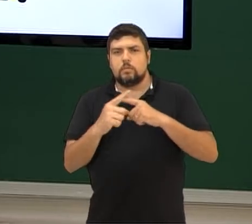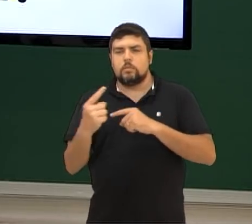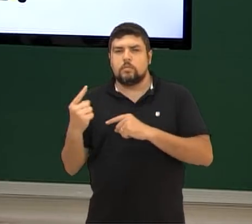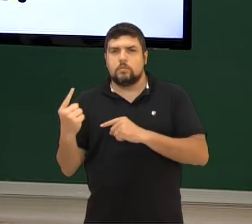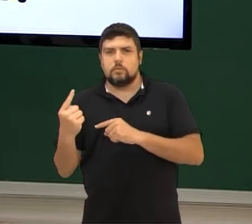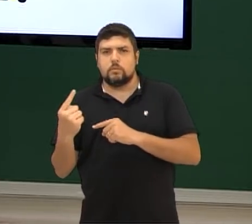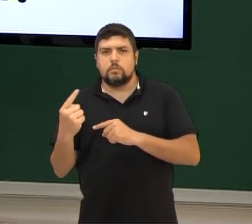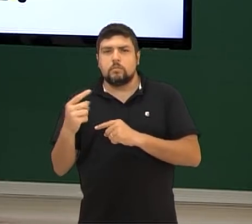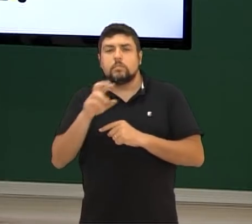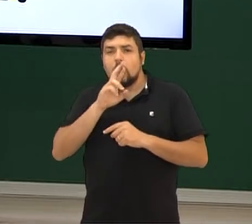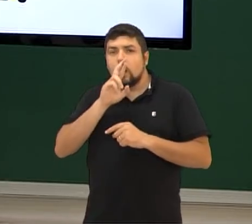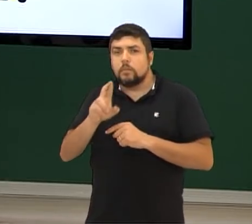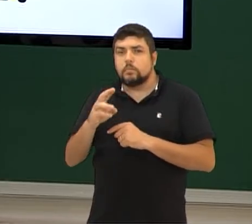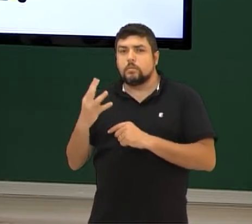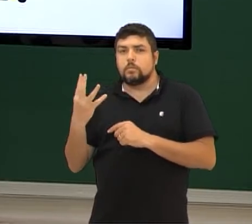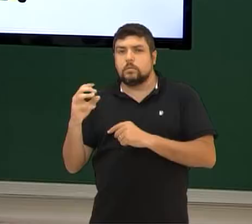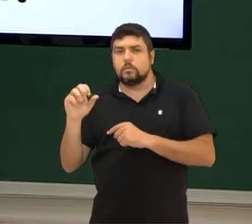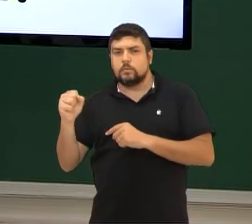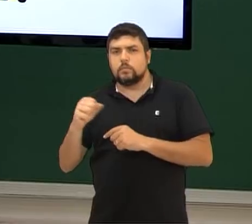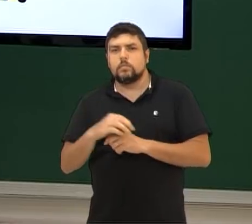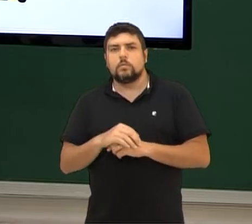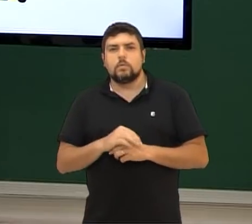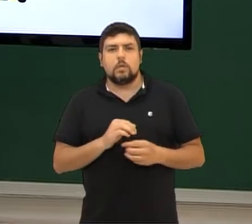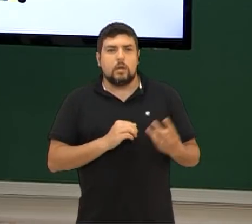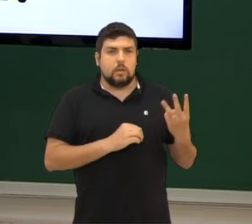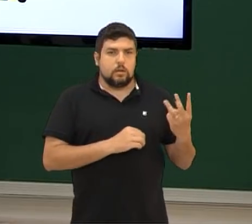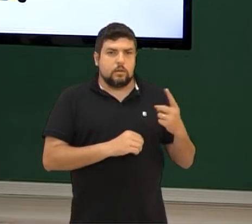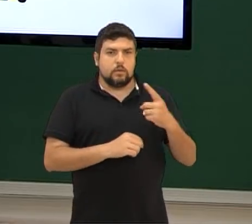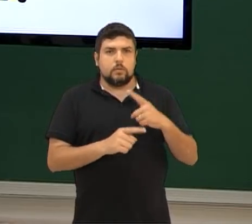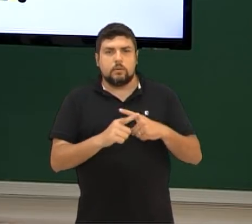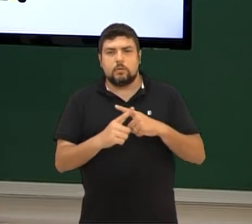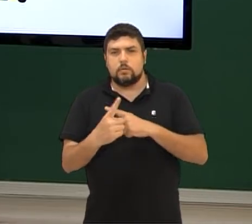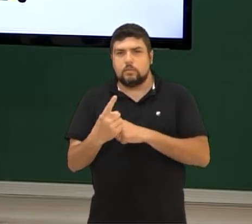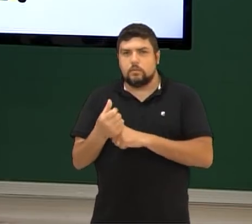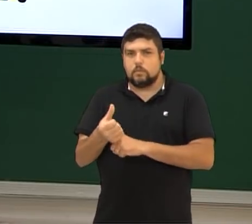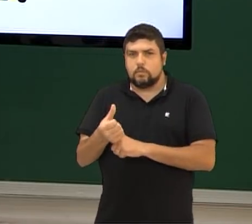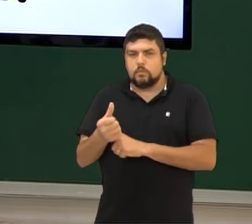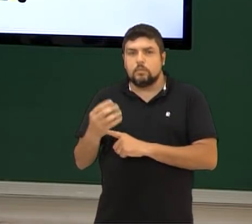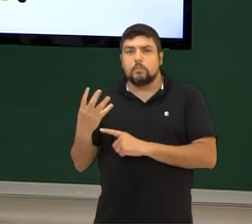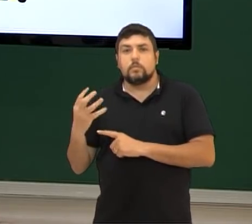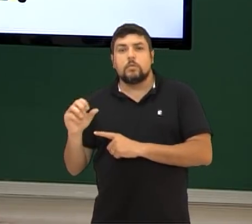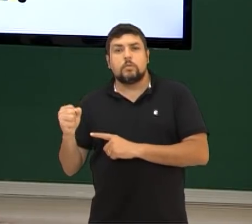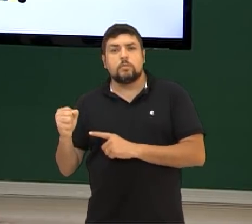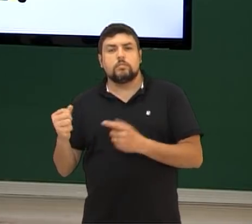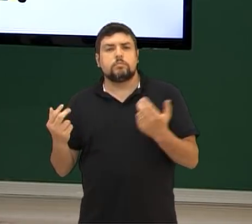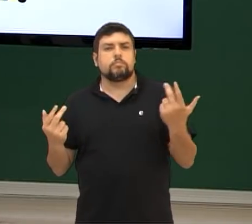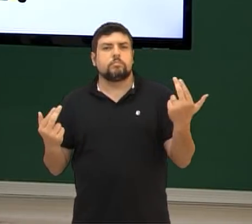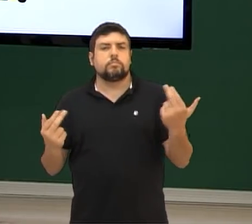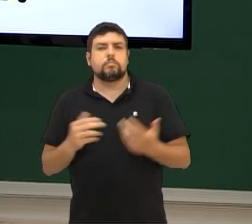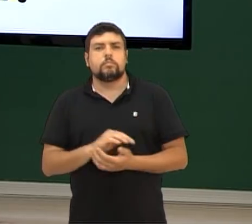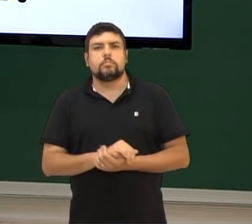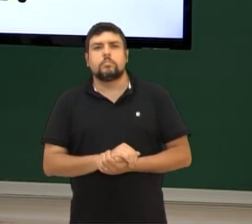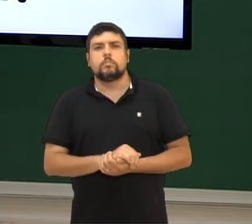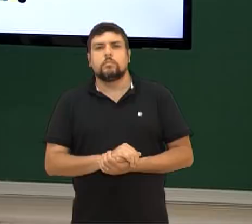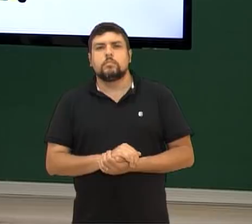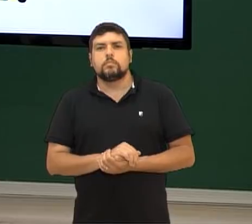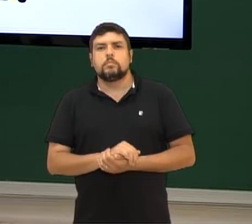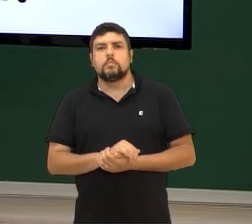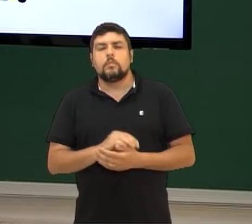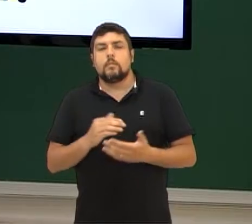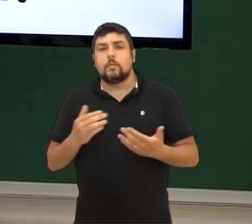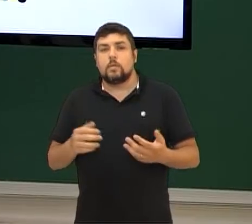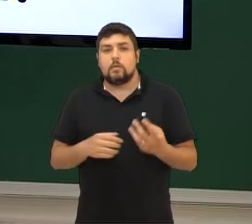1 dá 48 e 3 vezes 16 dá 48. 3 vezes